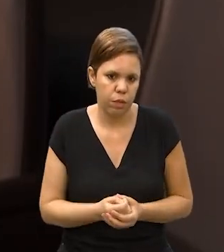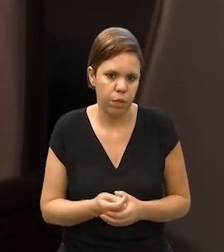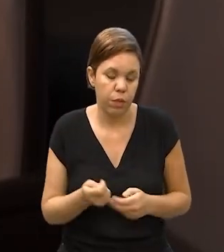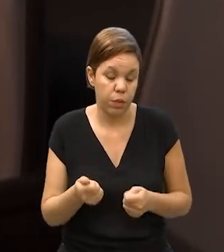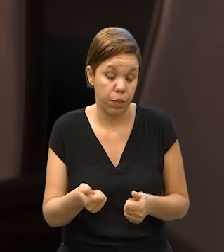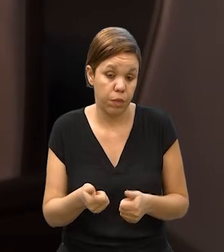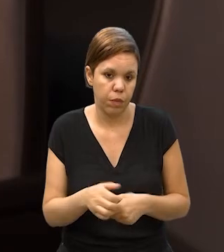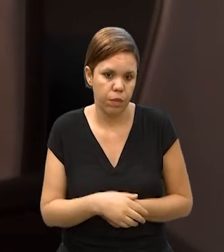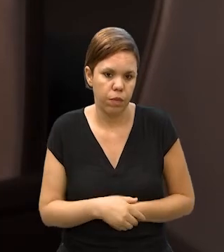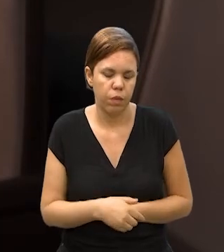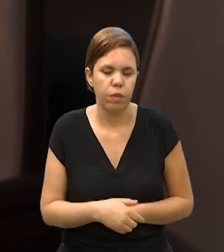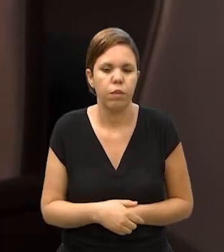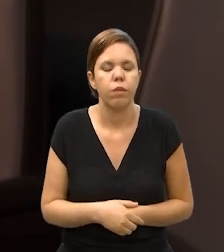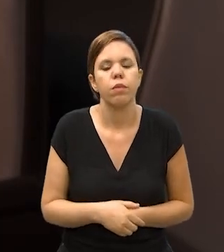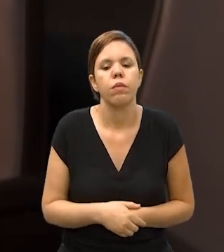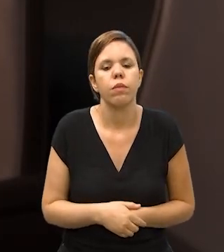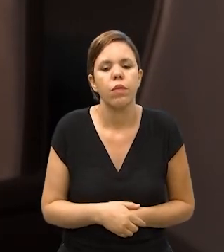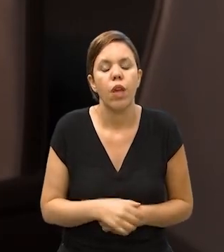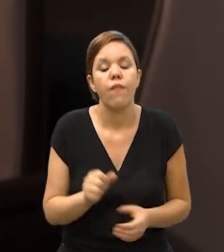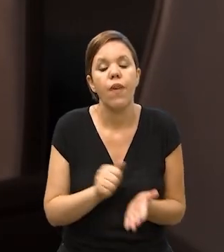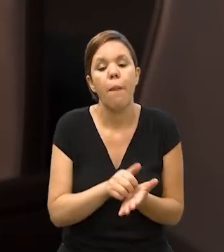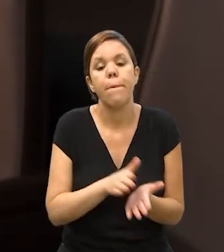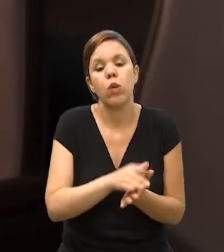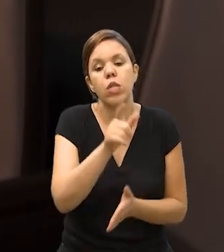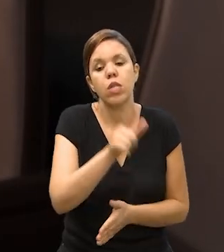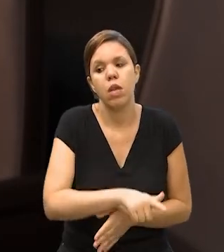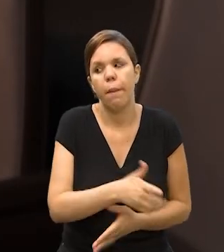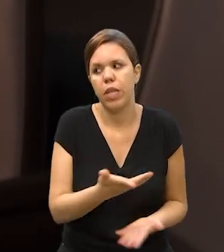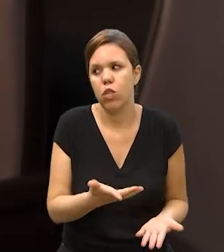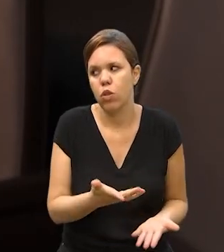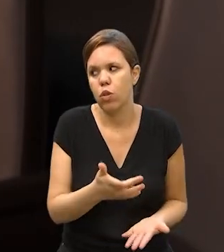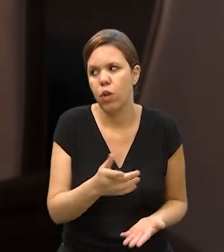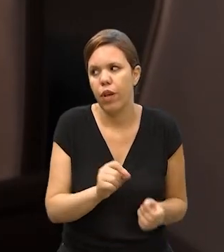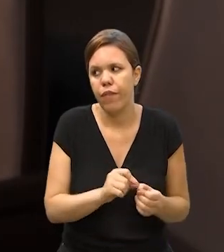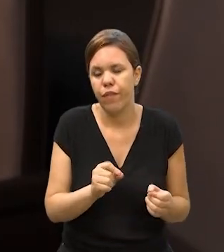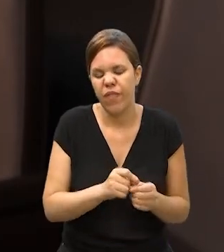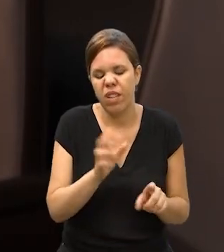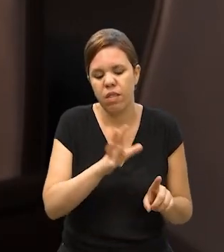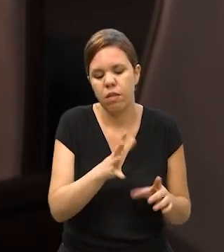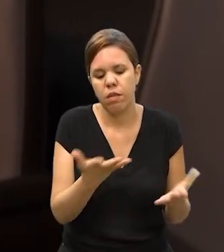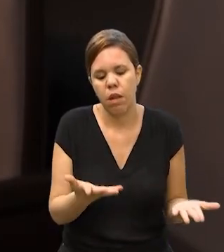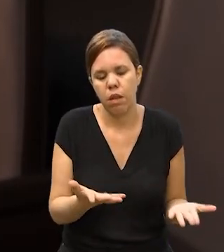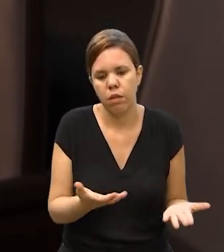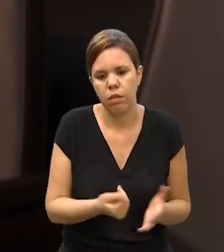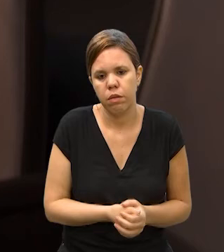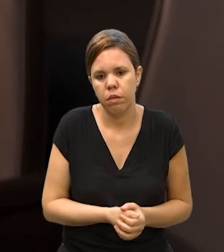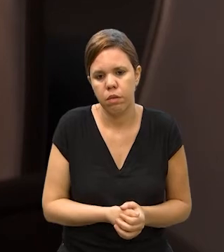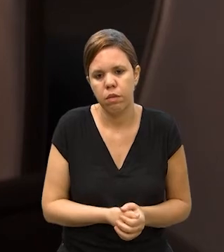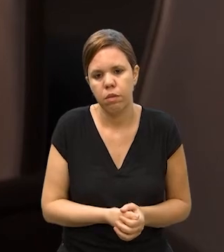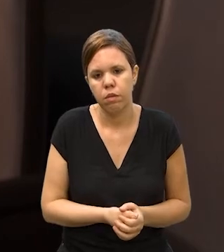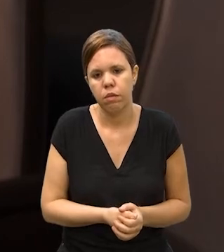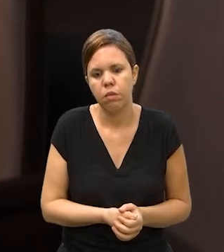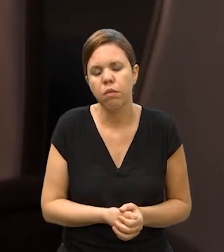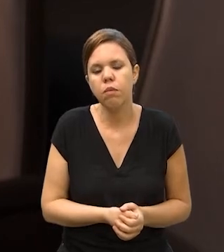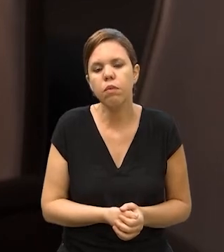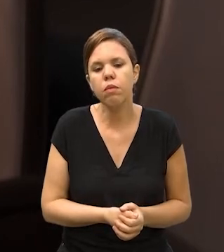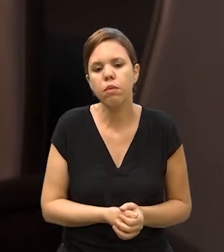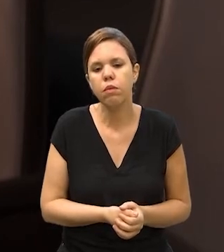dar, que vai punir o agressor, que vai punir aquela pessoa que fez o assédio e justamente que